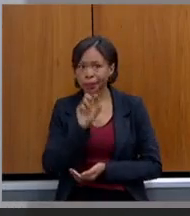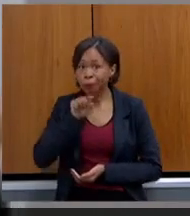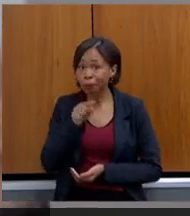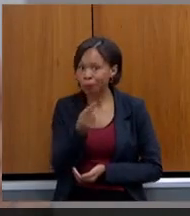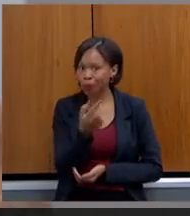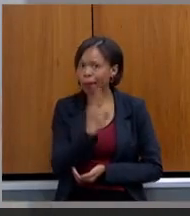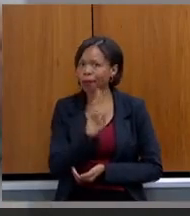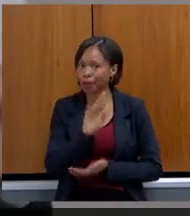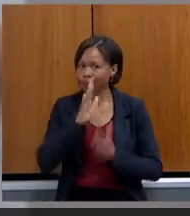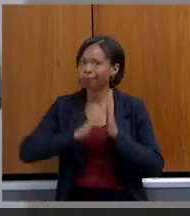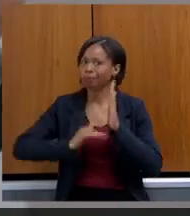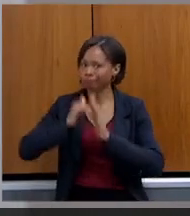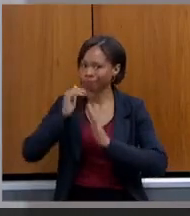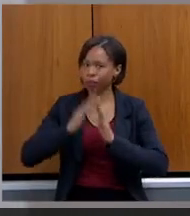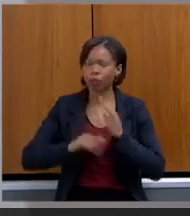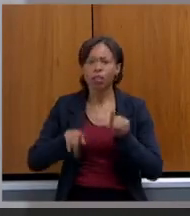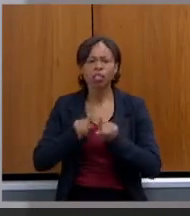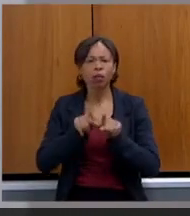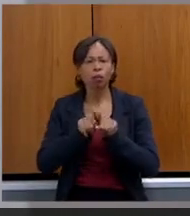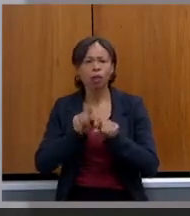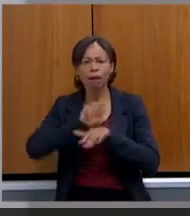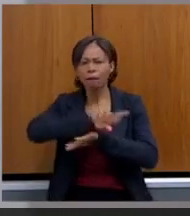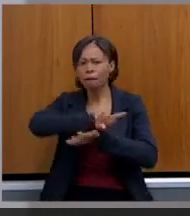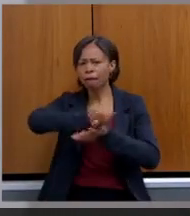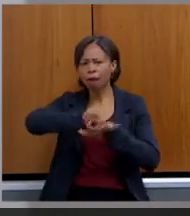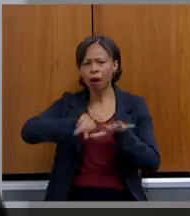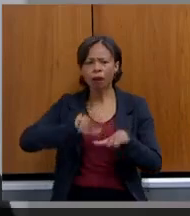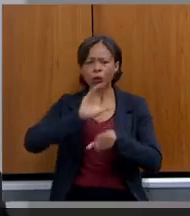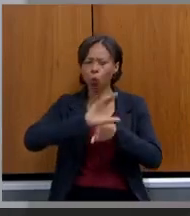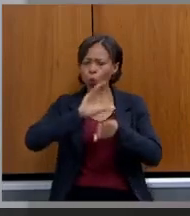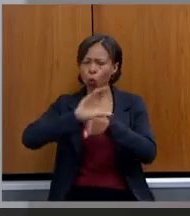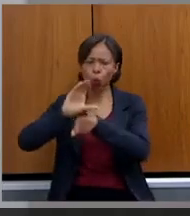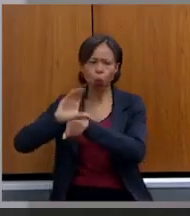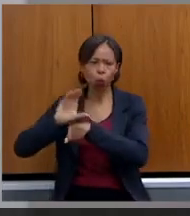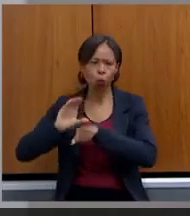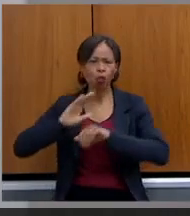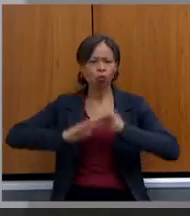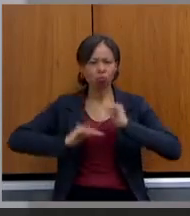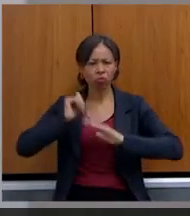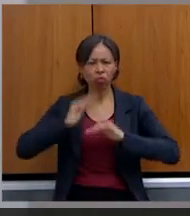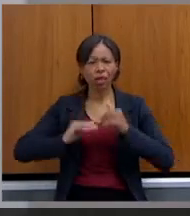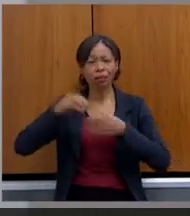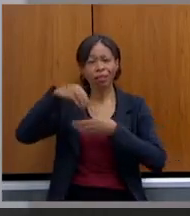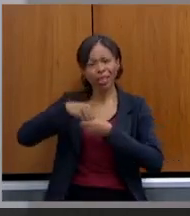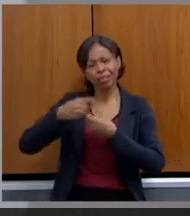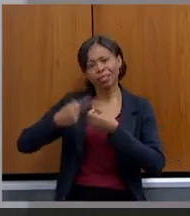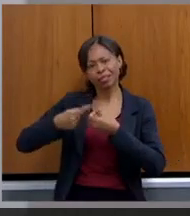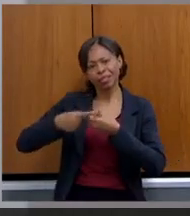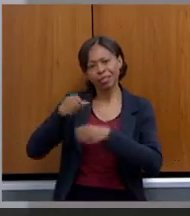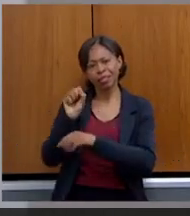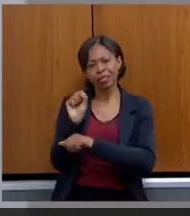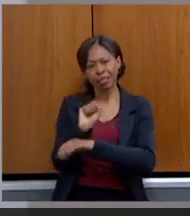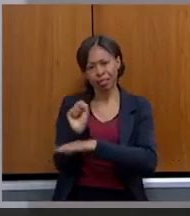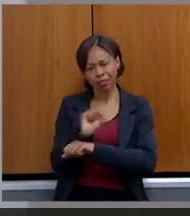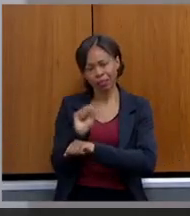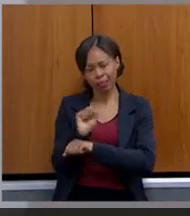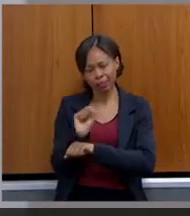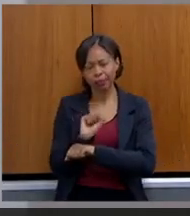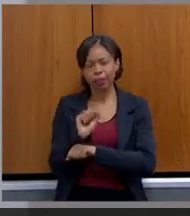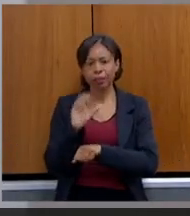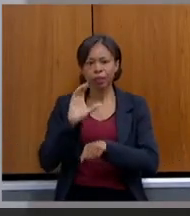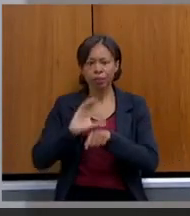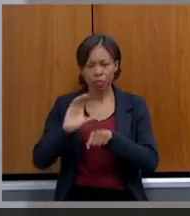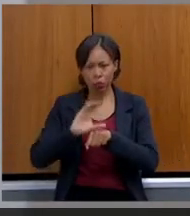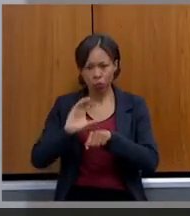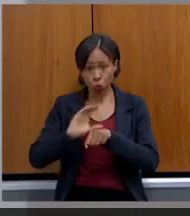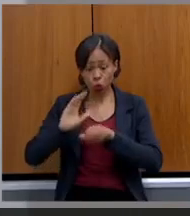reais e também vários cursos profissionalizantes para a cidade de Salinas eu gostaria de colocar que essa questão dos cursos profissionalizantes